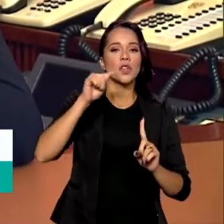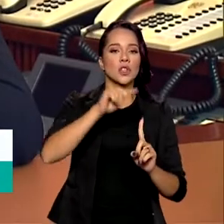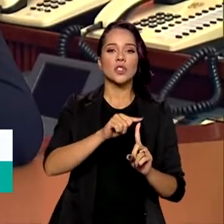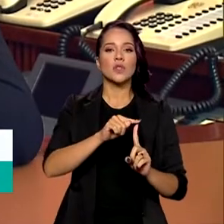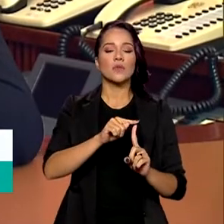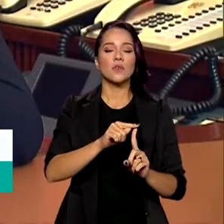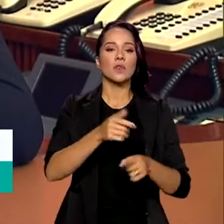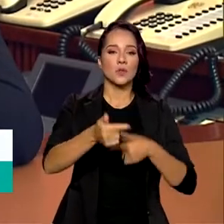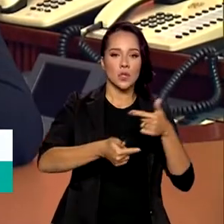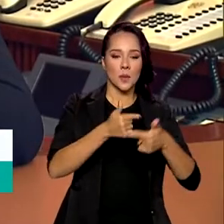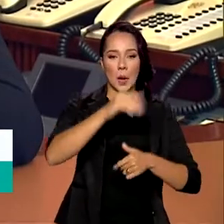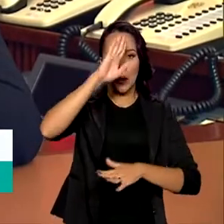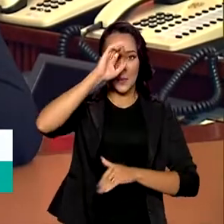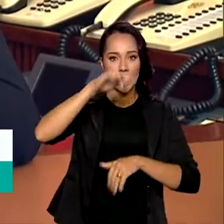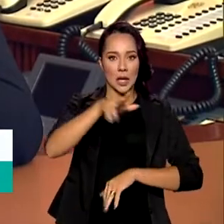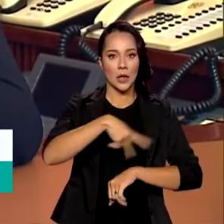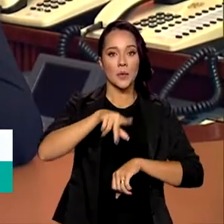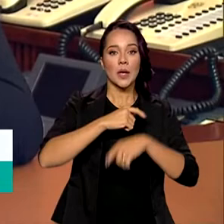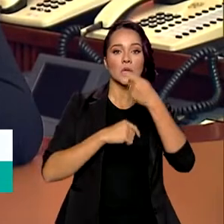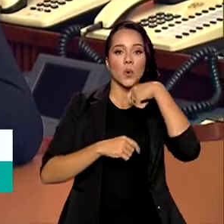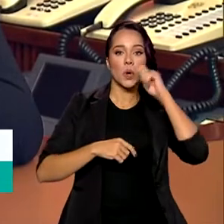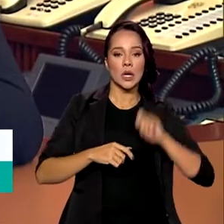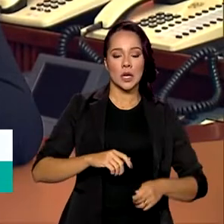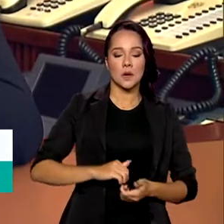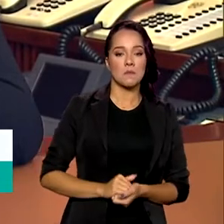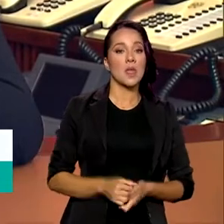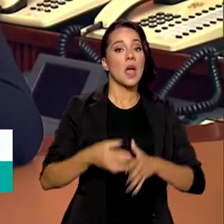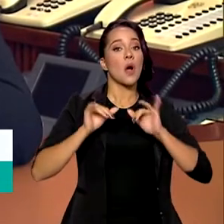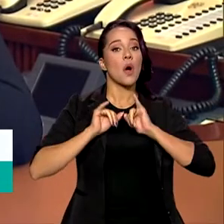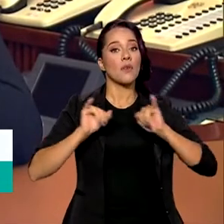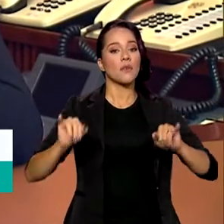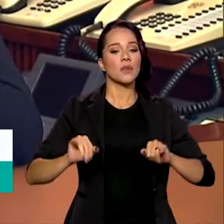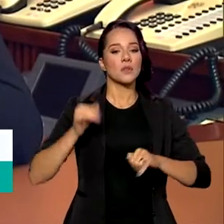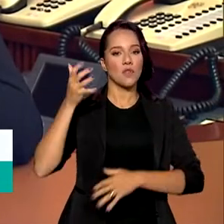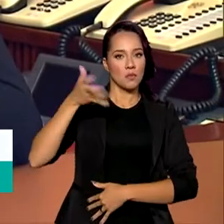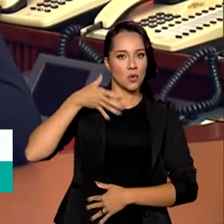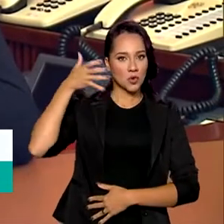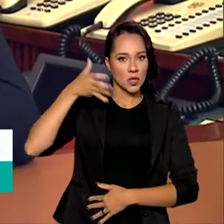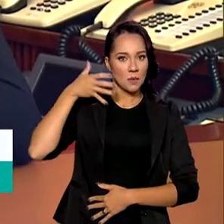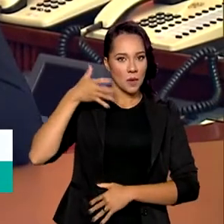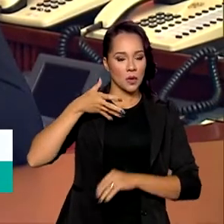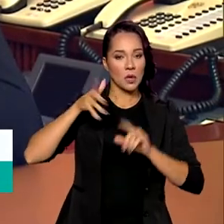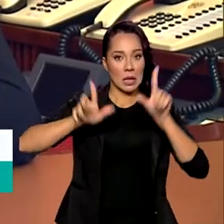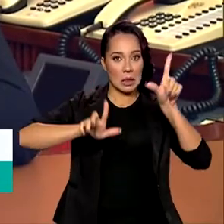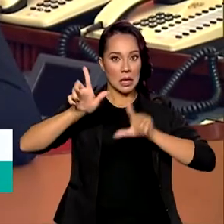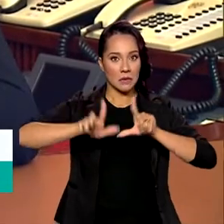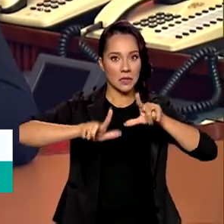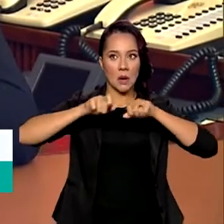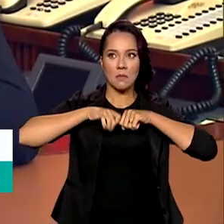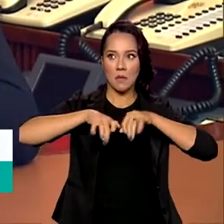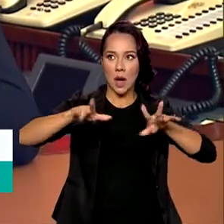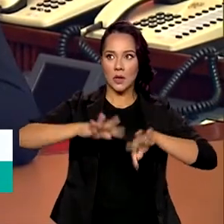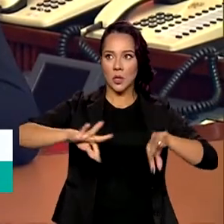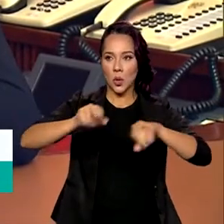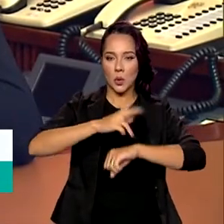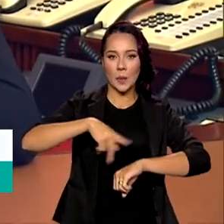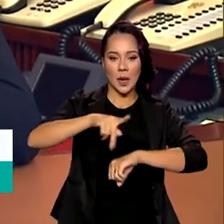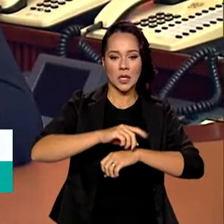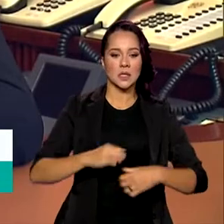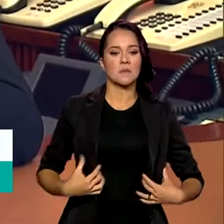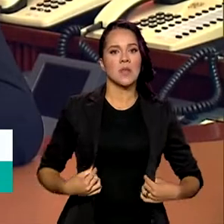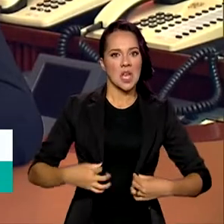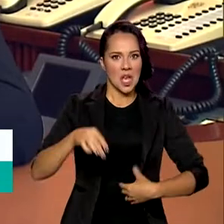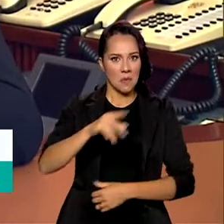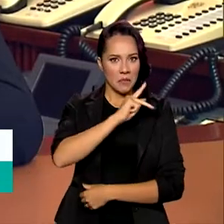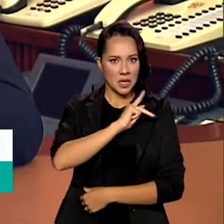de sua operação militar na Ucrânia a declaração foi feita em pronunciamento transmitido em Cadeia Nacional em Tomar